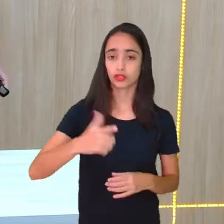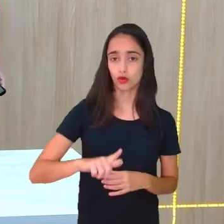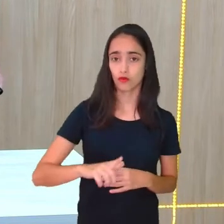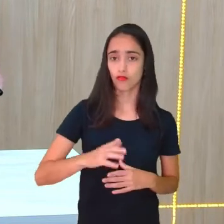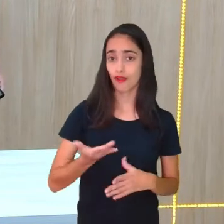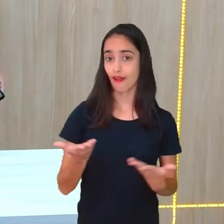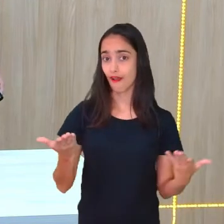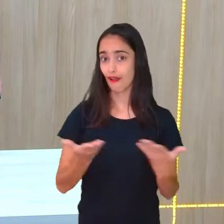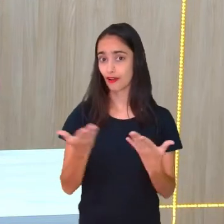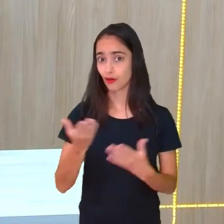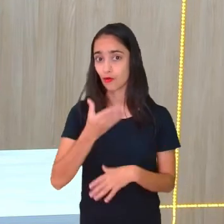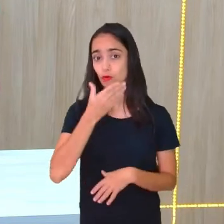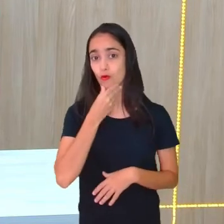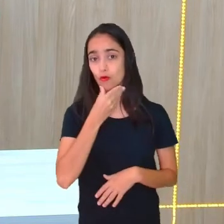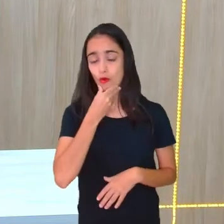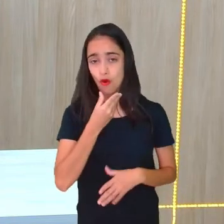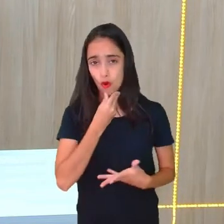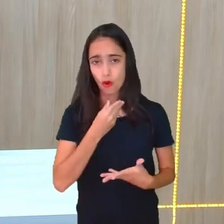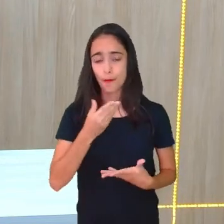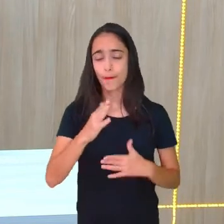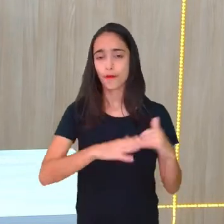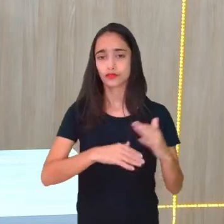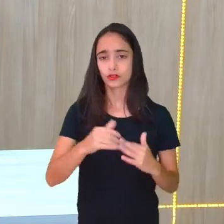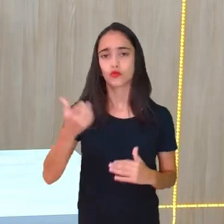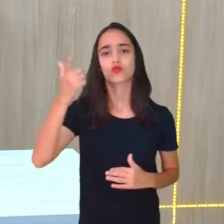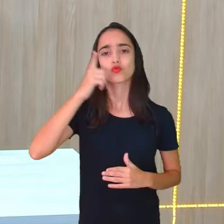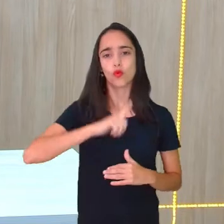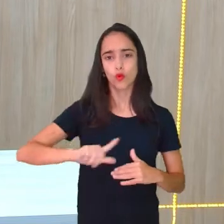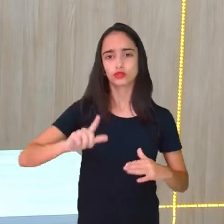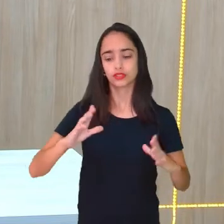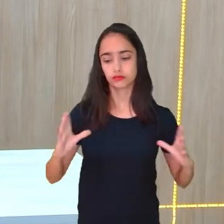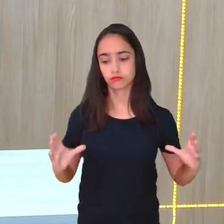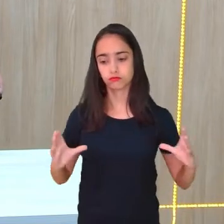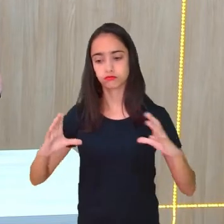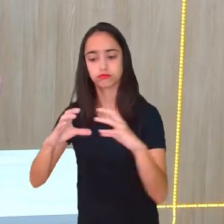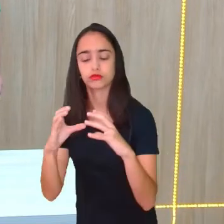bola. O meu evento é aqui, gente, defesa.